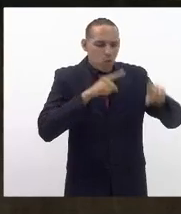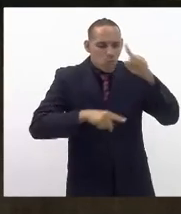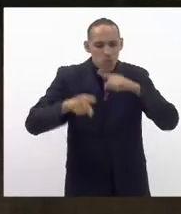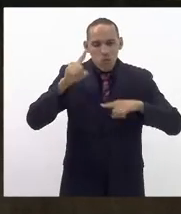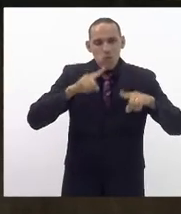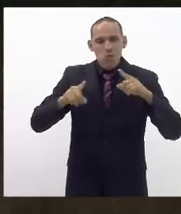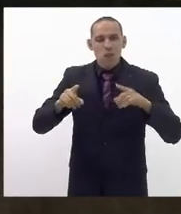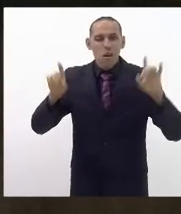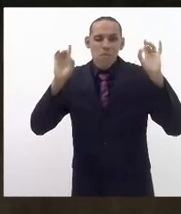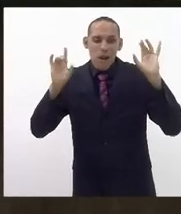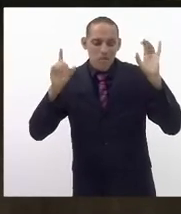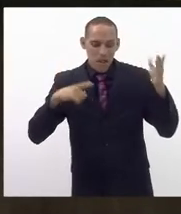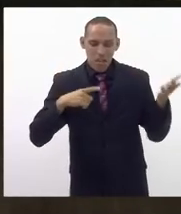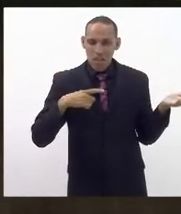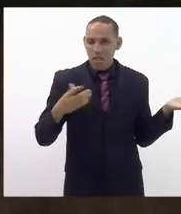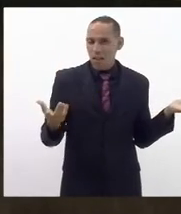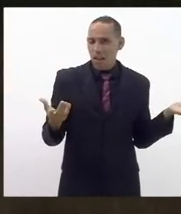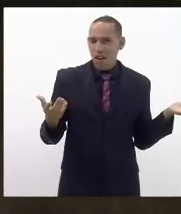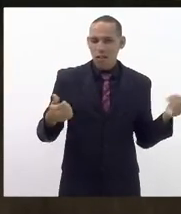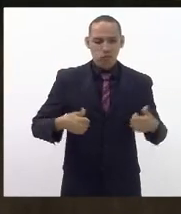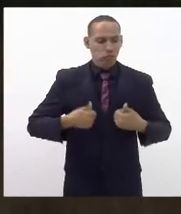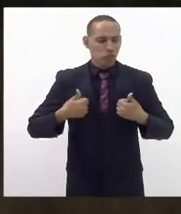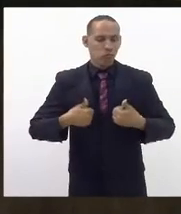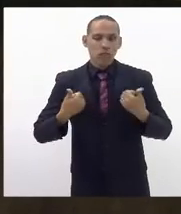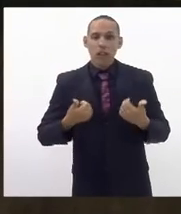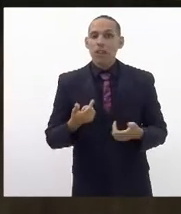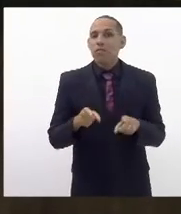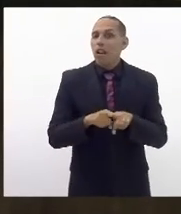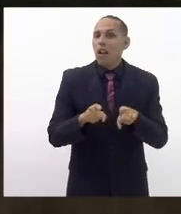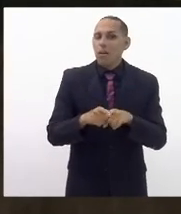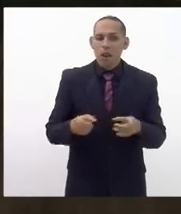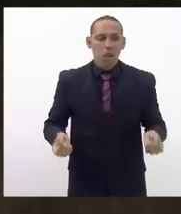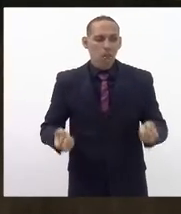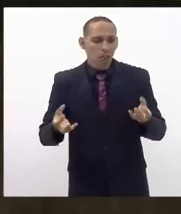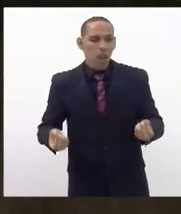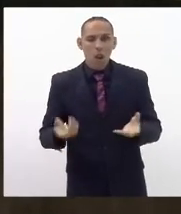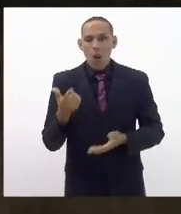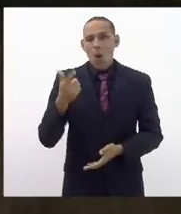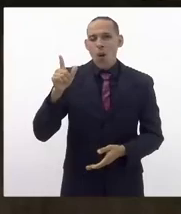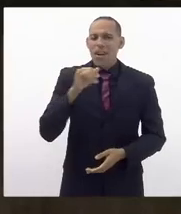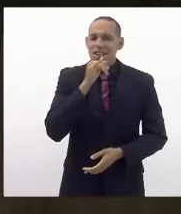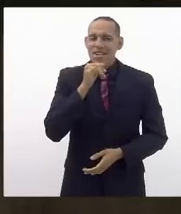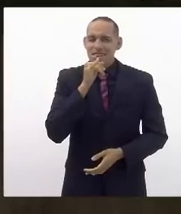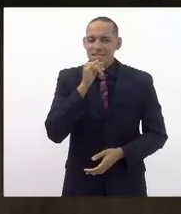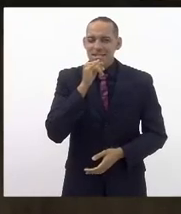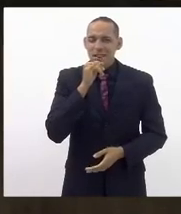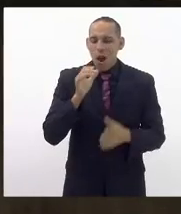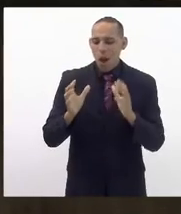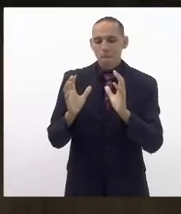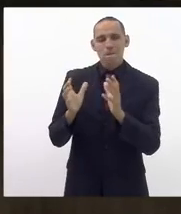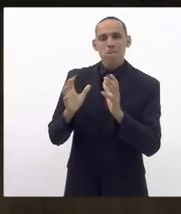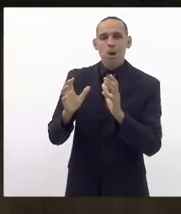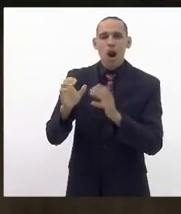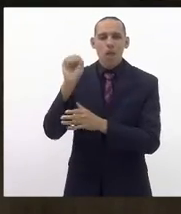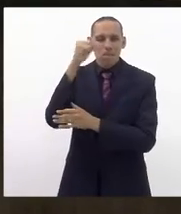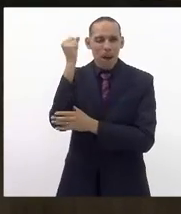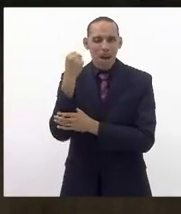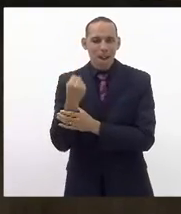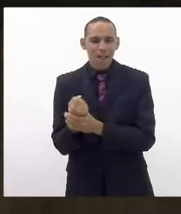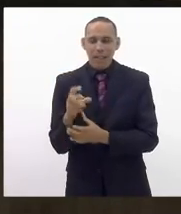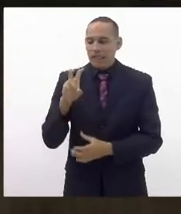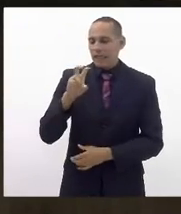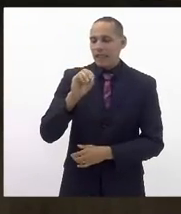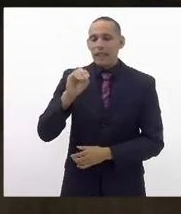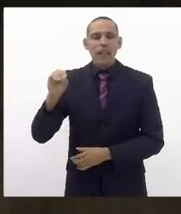disso, a gente tem visto outros gastos, como a compra de bolas de basquete por R$500, sem saber